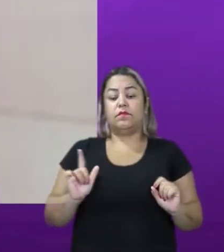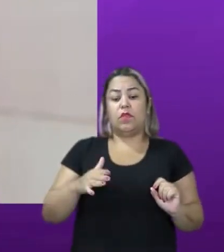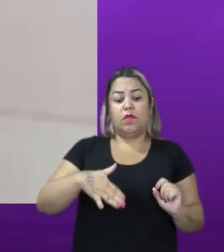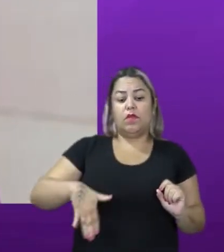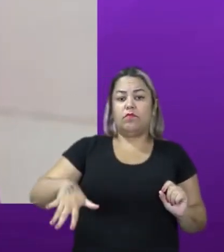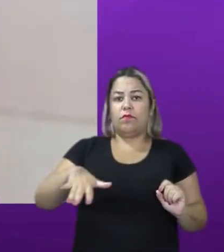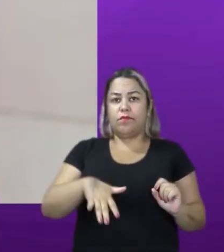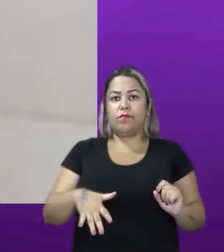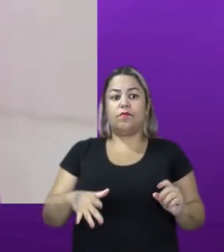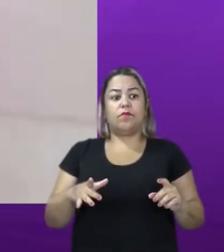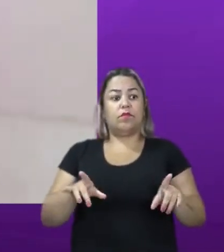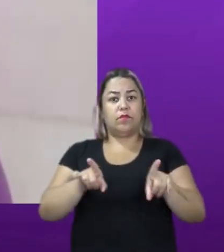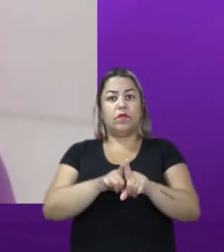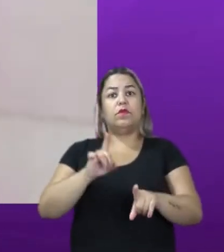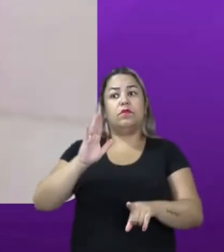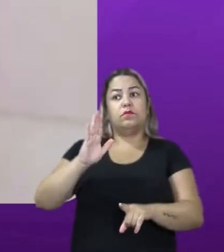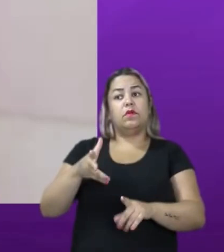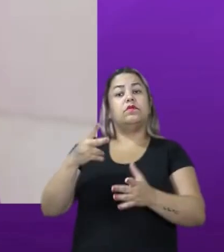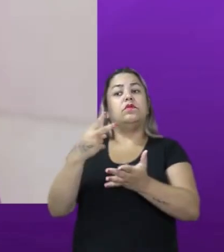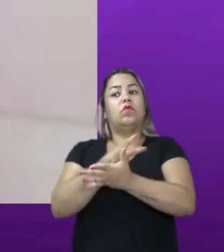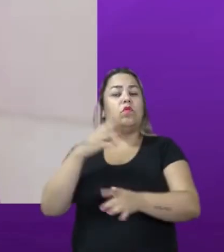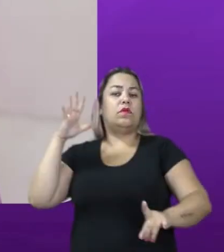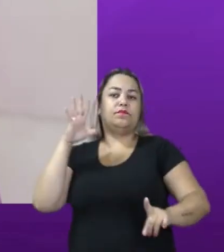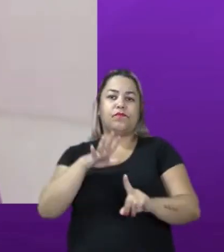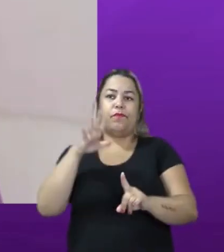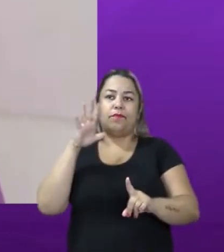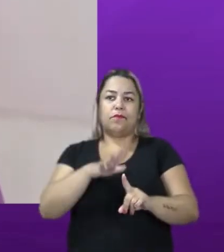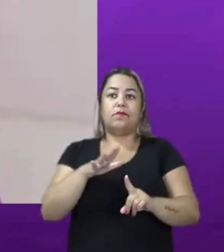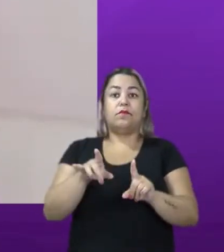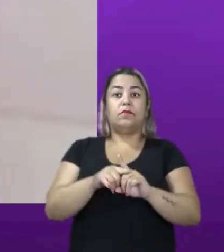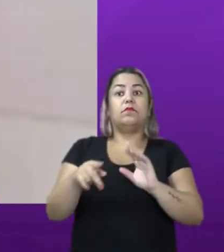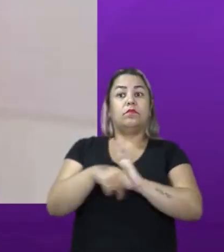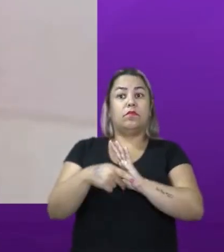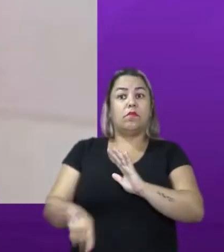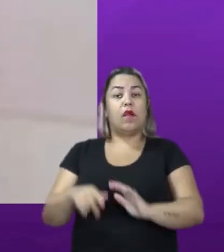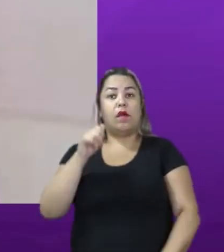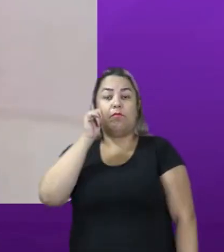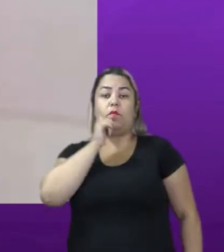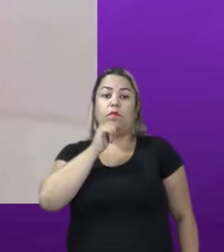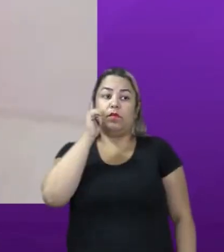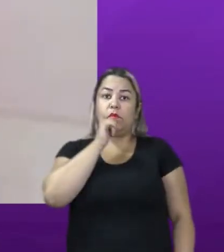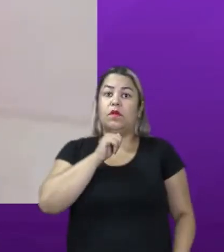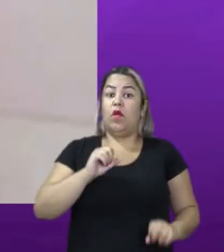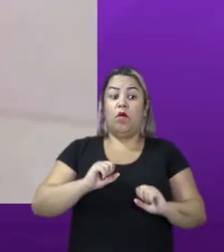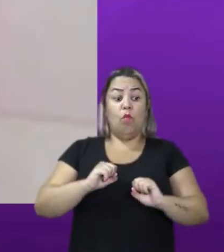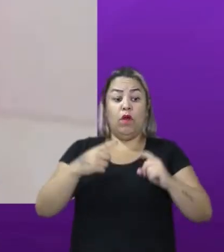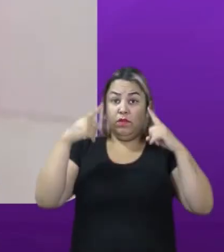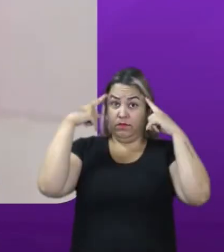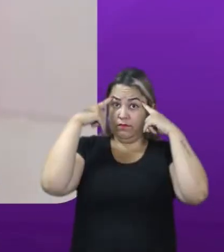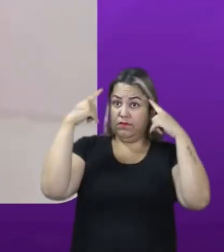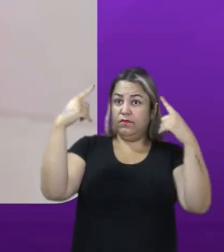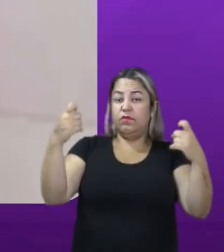gerando uma exposição, gerando aí um ataque à reputação dessas mulheres de uma forma muito violenta e que